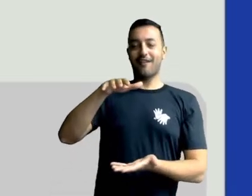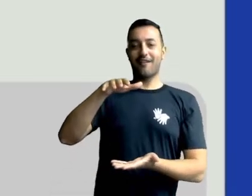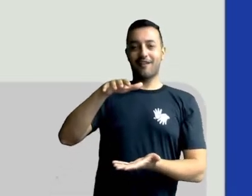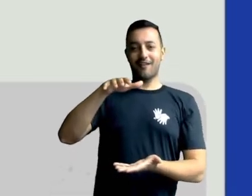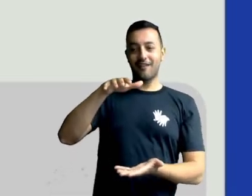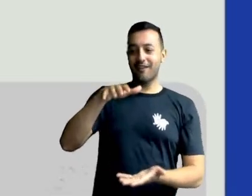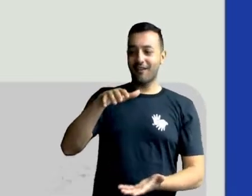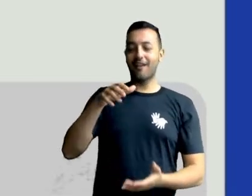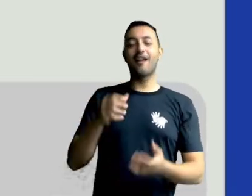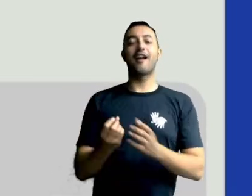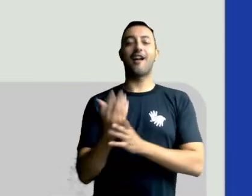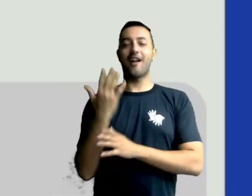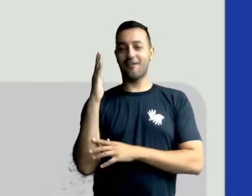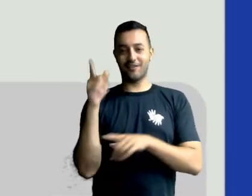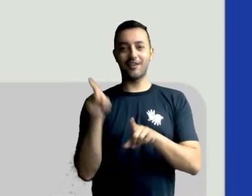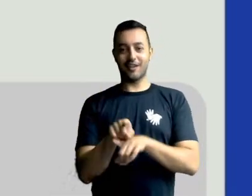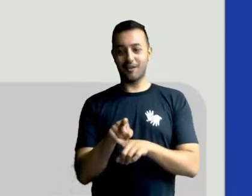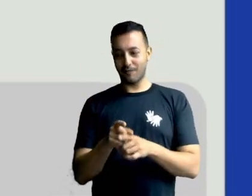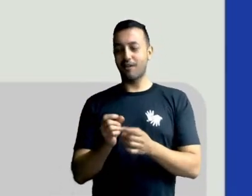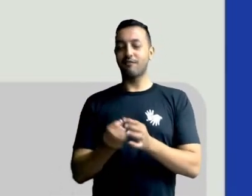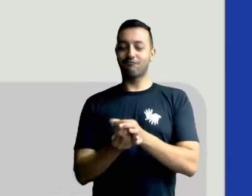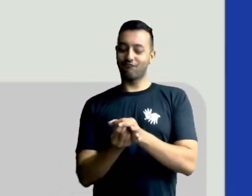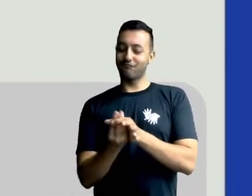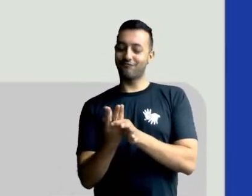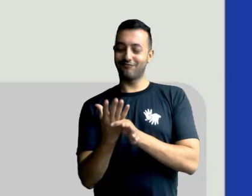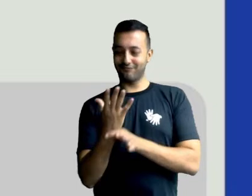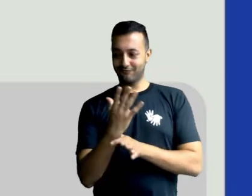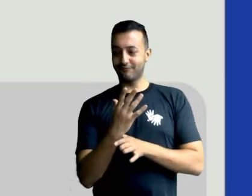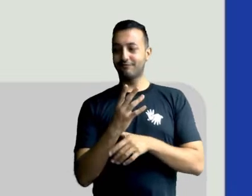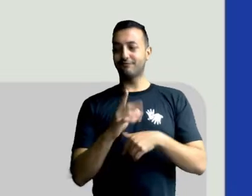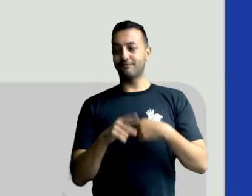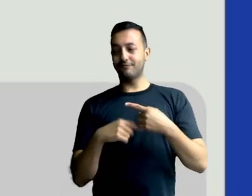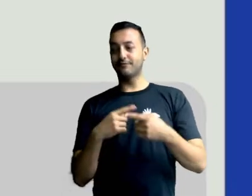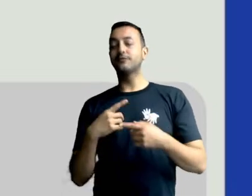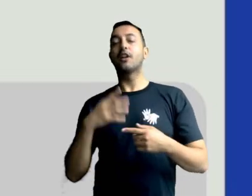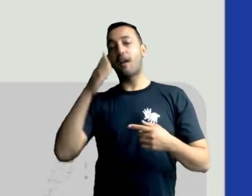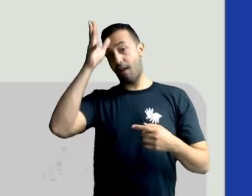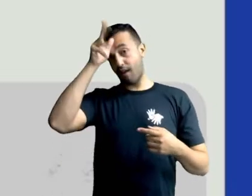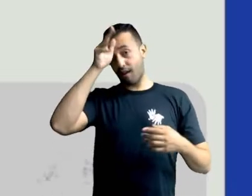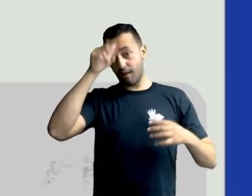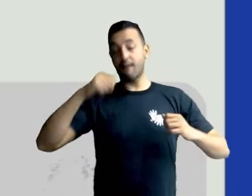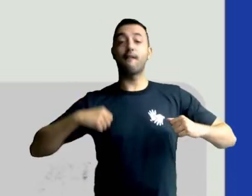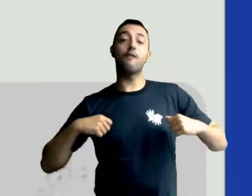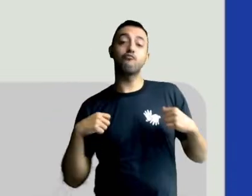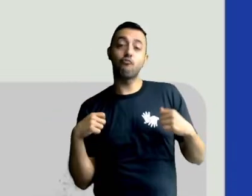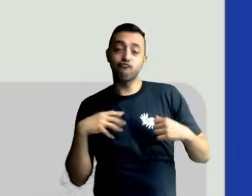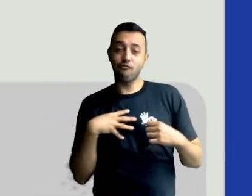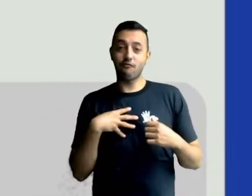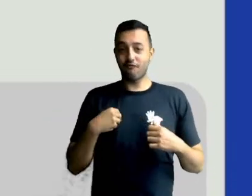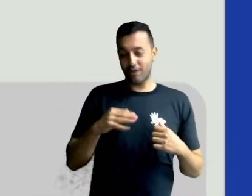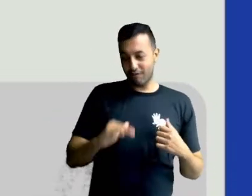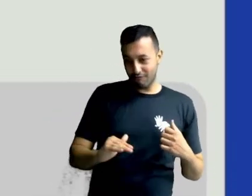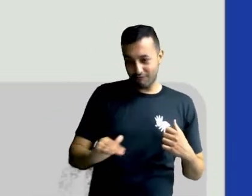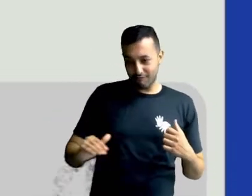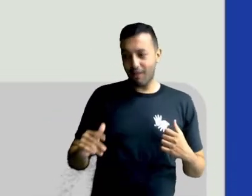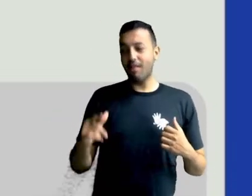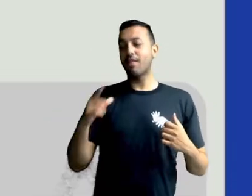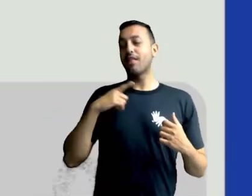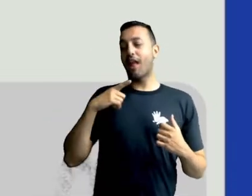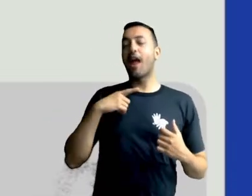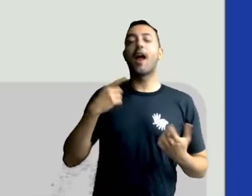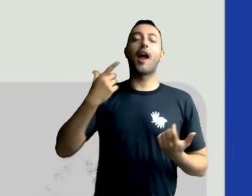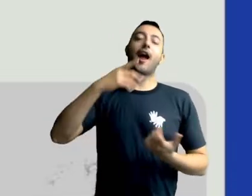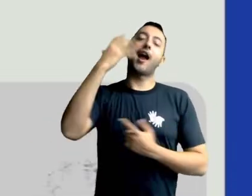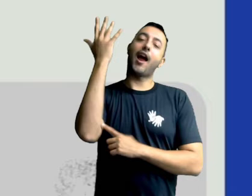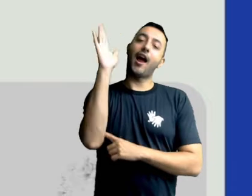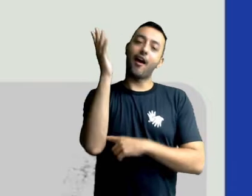uma sementinha, cresceu, aí se reproduziu, aí ó, a galinha teve pintinhos, a árvore produziu